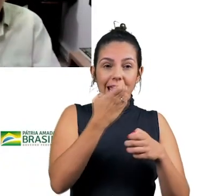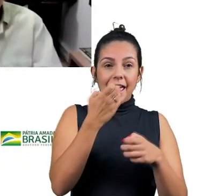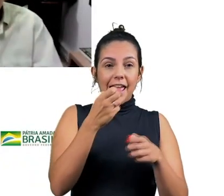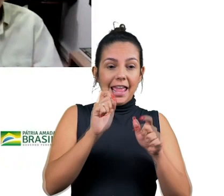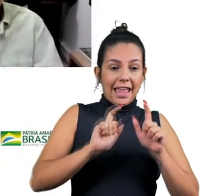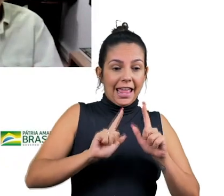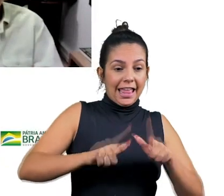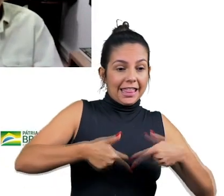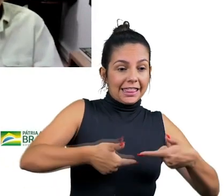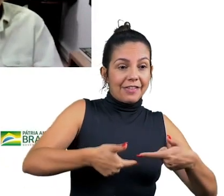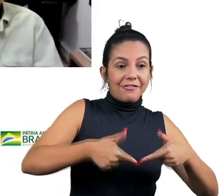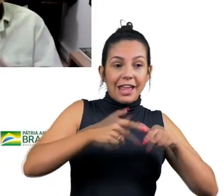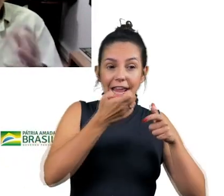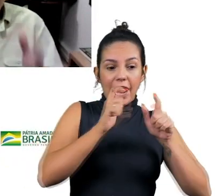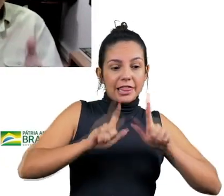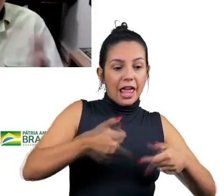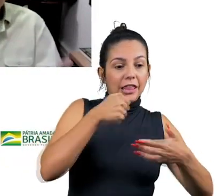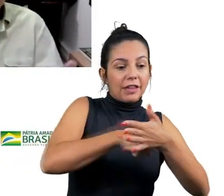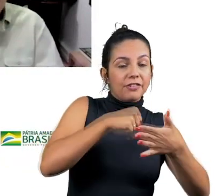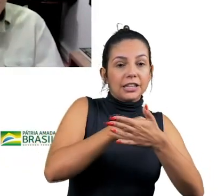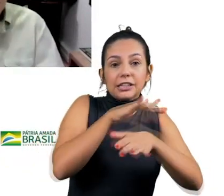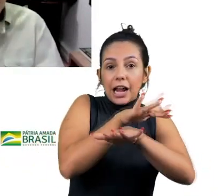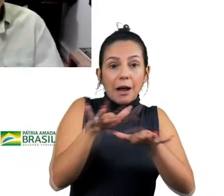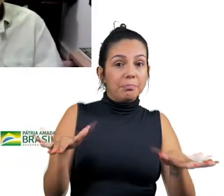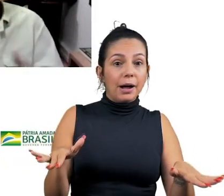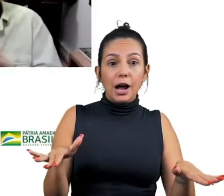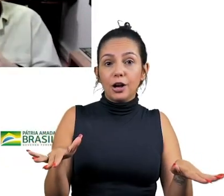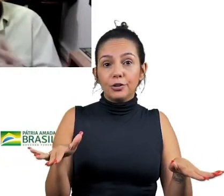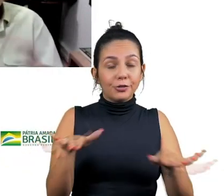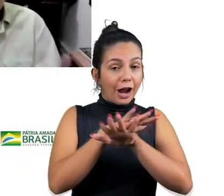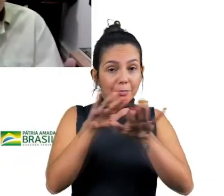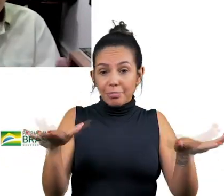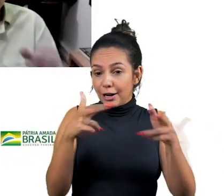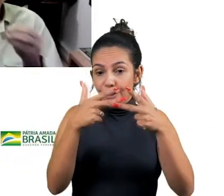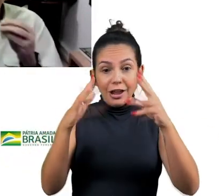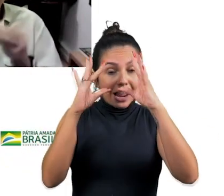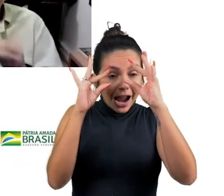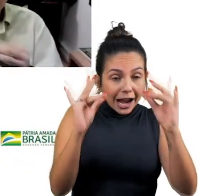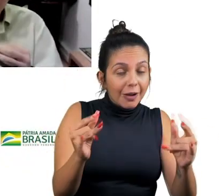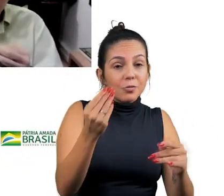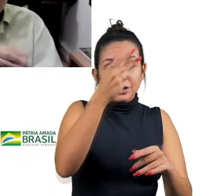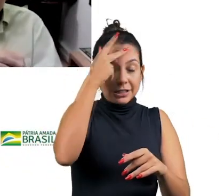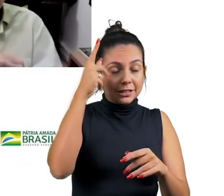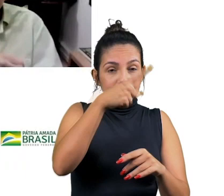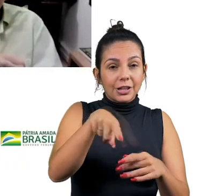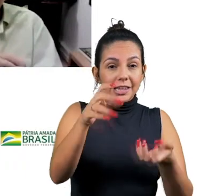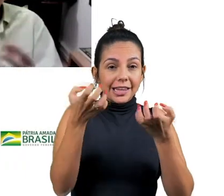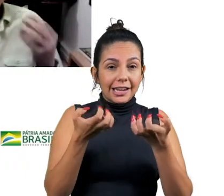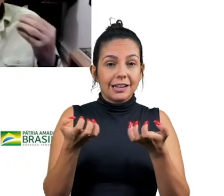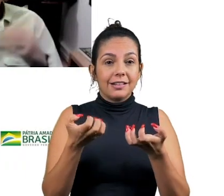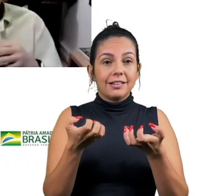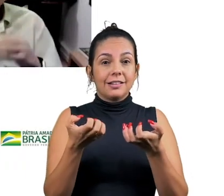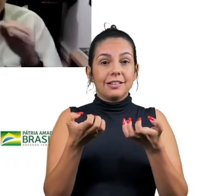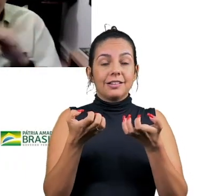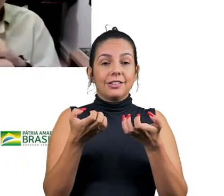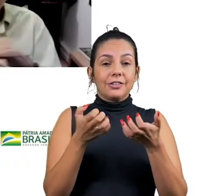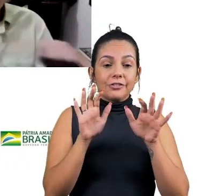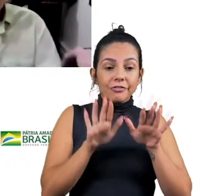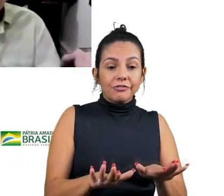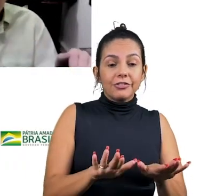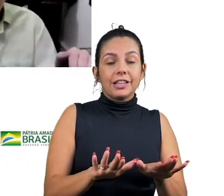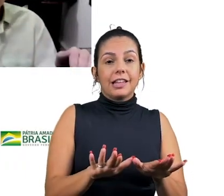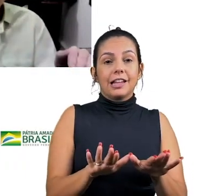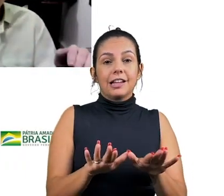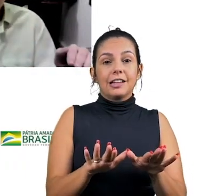uma coisa que está acabando. E trata-se disso, na verdade. Quer dizer, tem muita gente querendo preservar o que